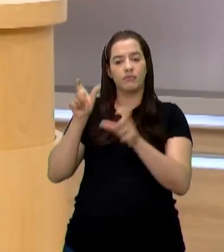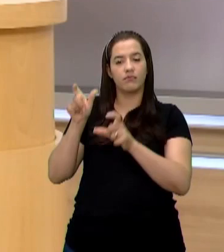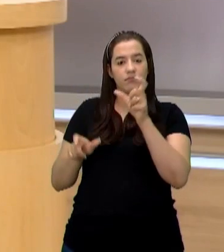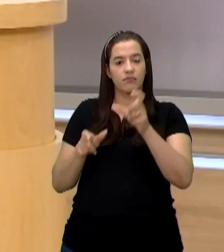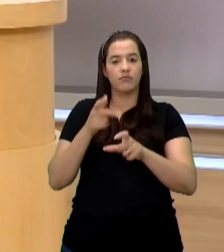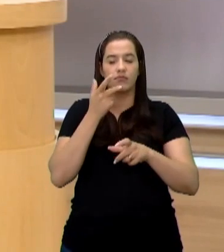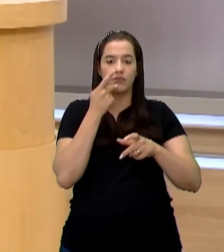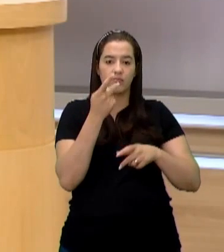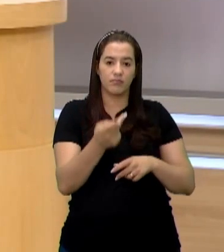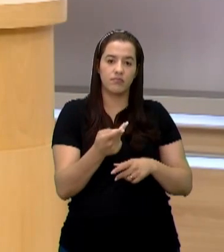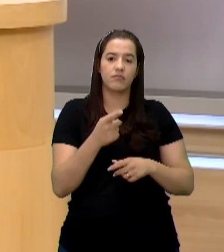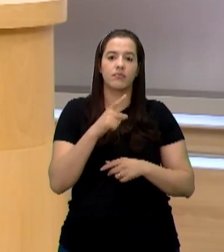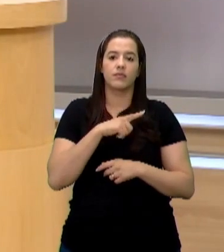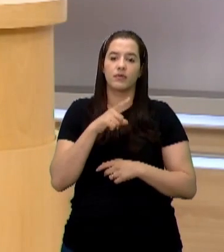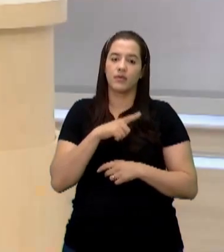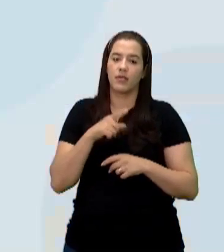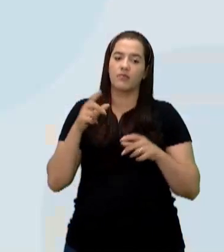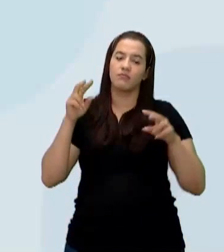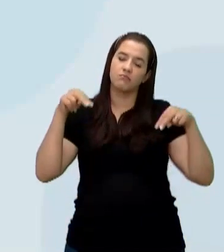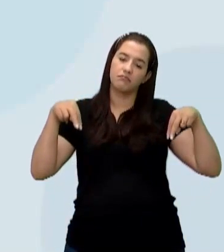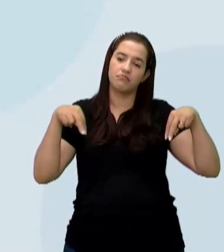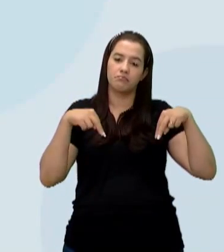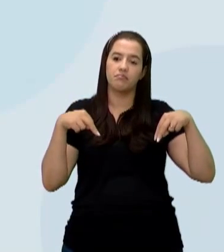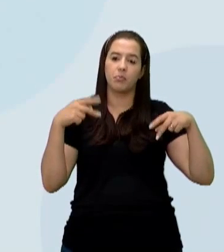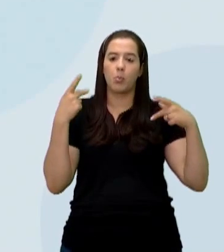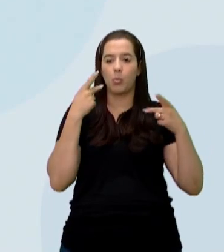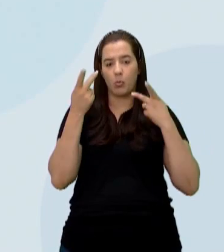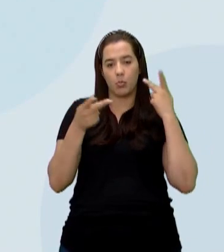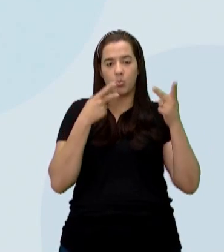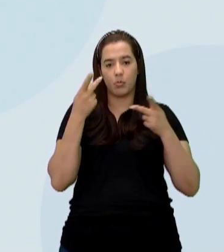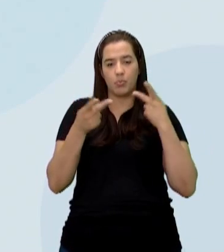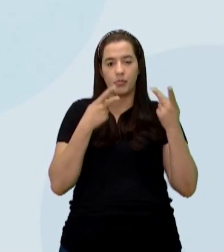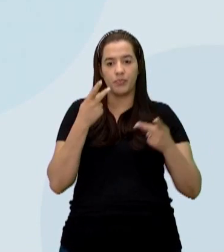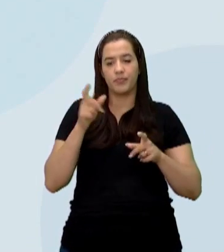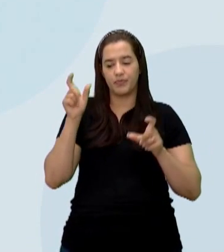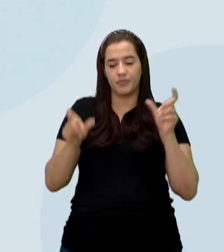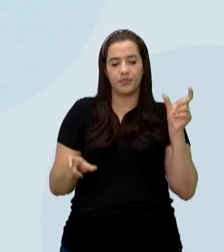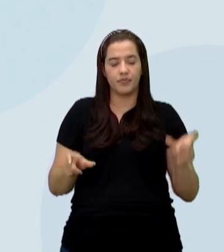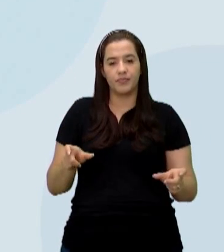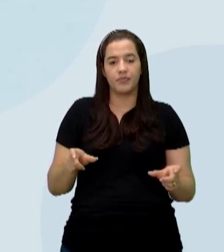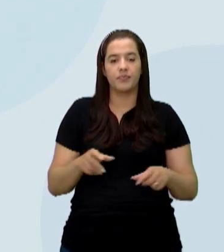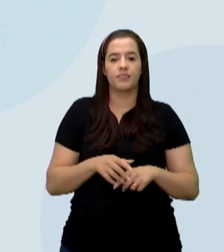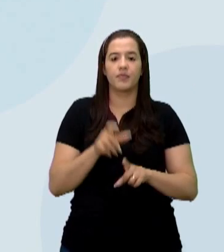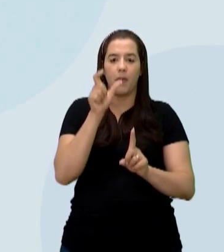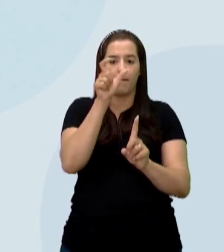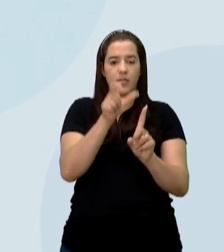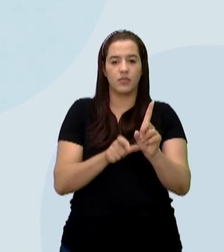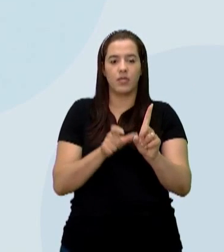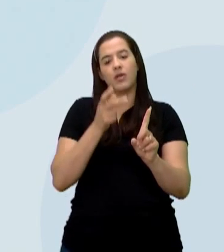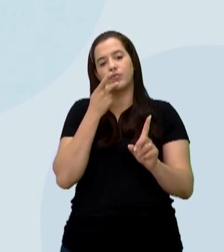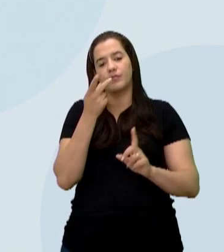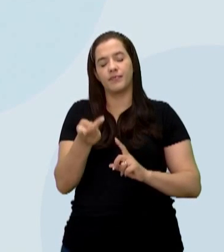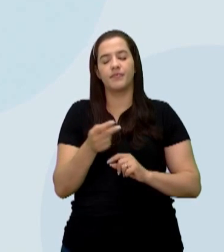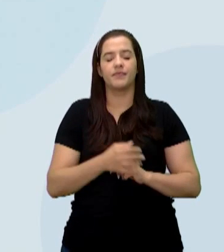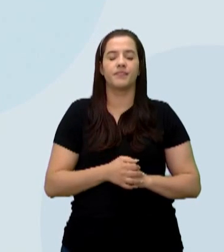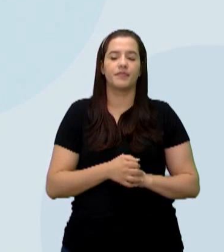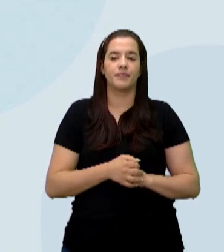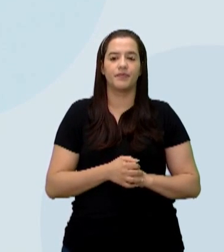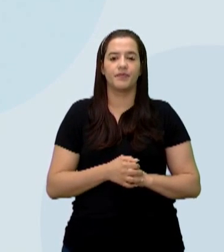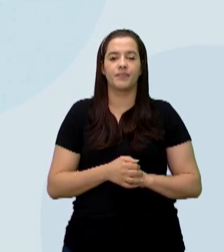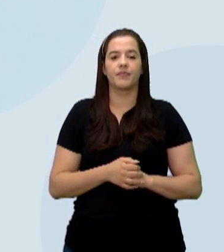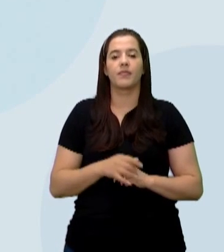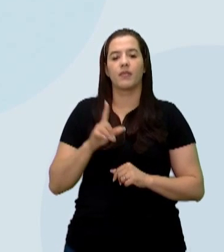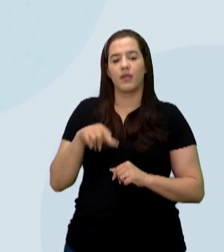falando. Sim. Nós temos quadrinhos, né? Então as próprias personagens falando. Olha só, o Colombo, né,